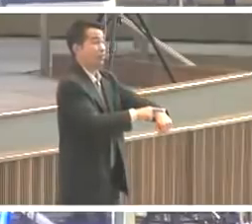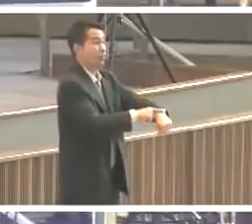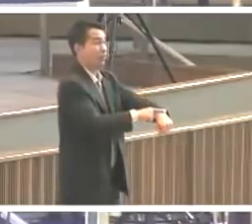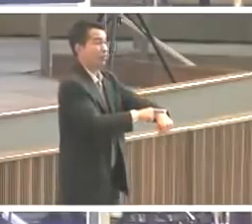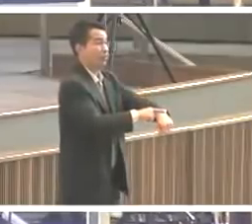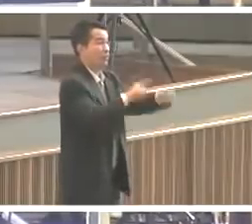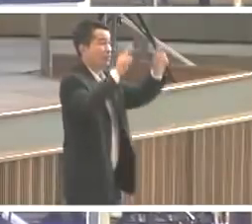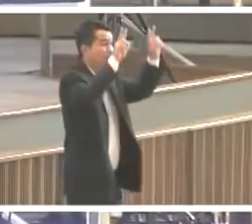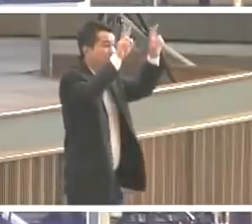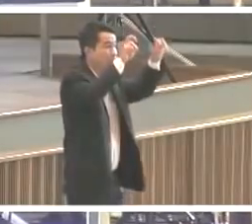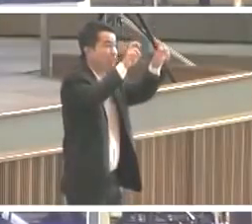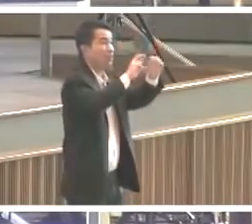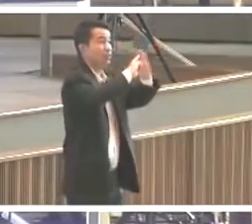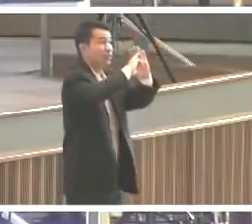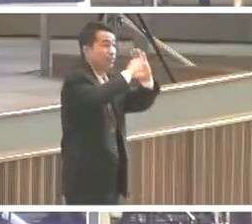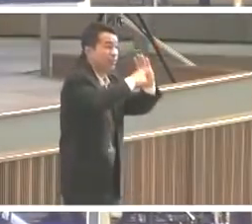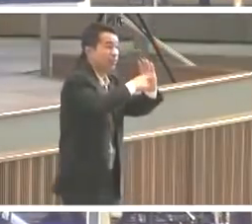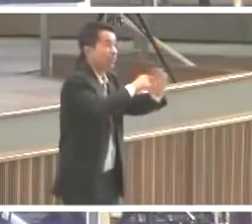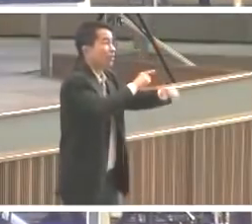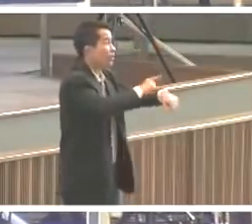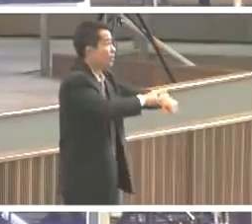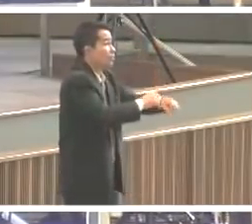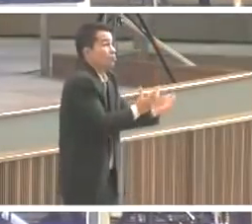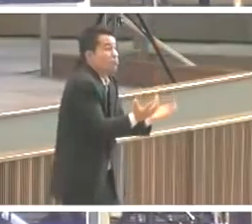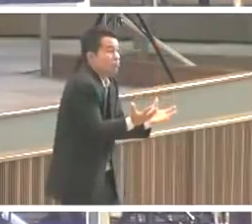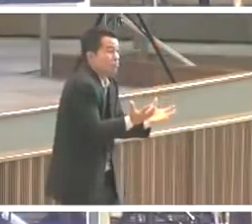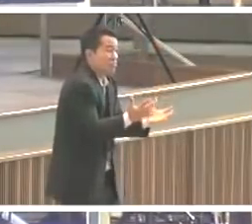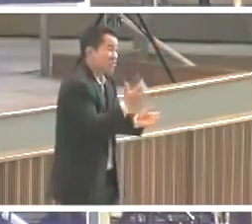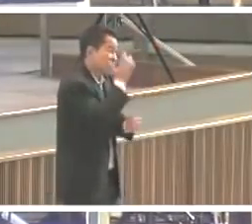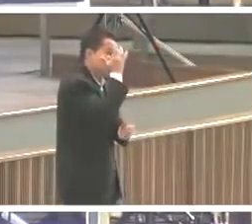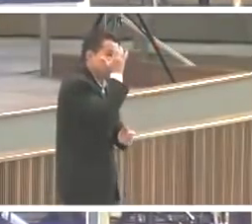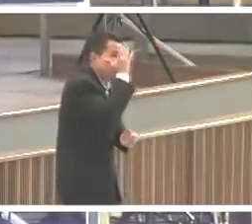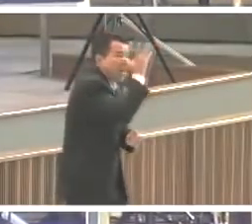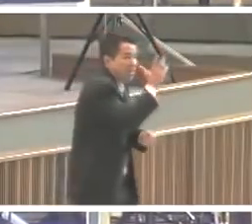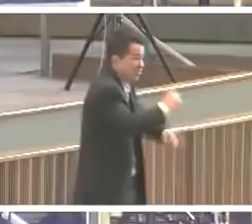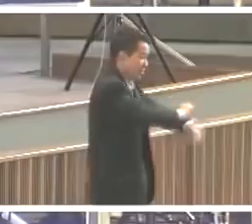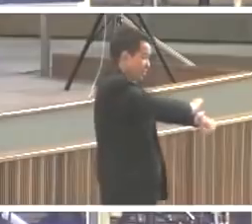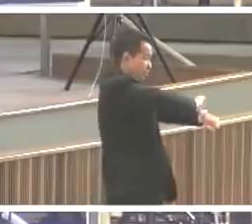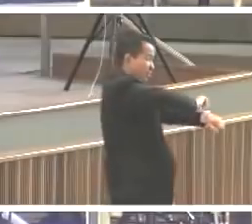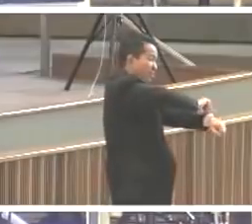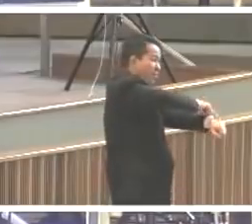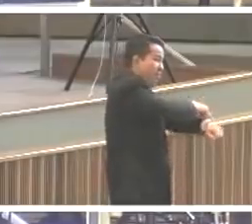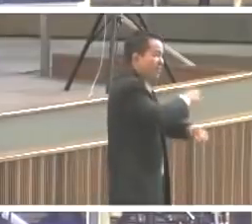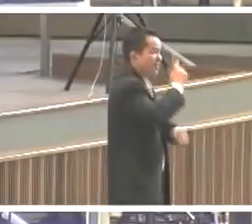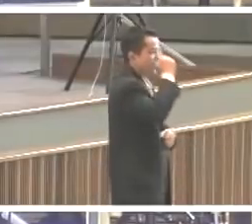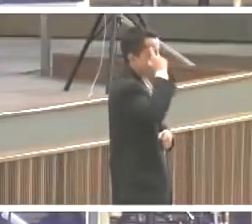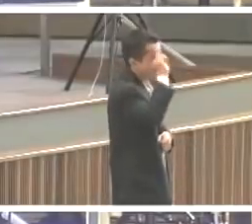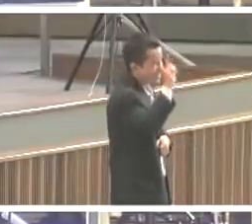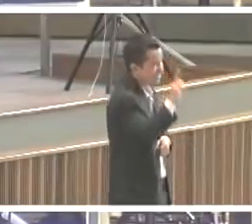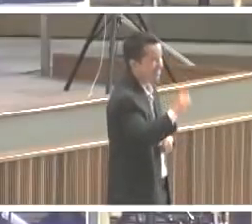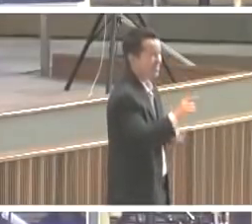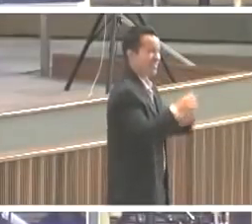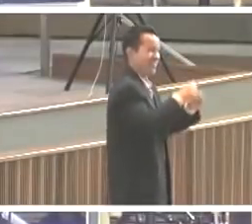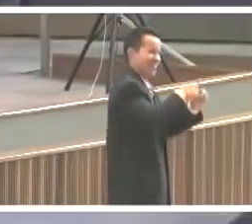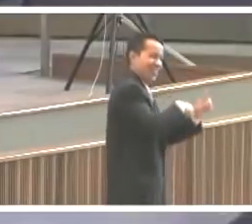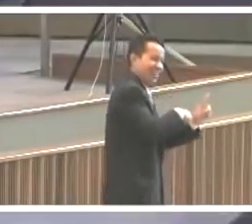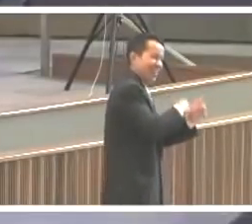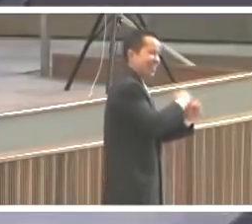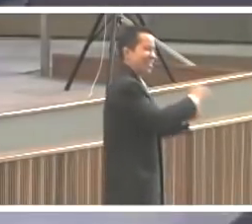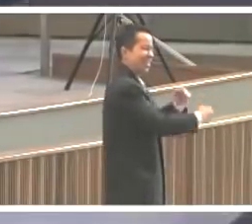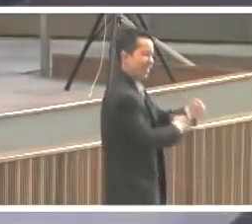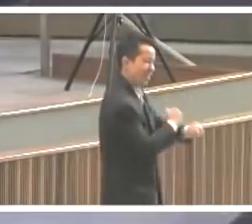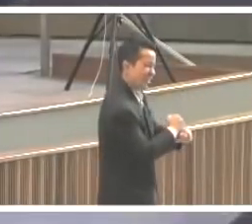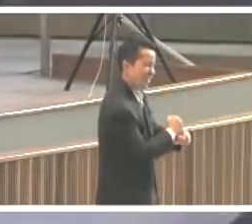tem algo que é muito simples de entender, que é o tempo cronológico. Dias, meses, anos,